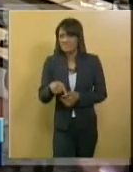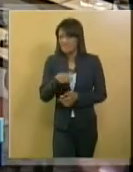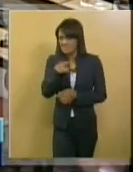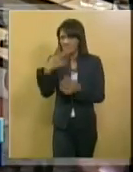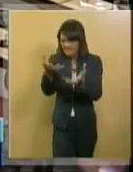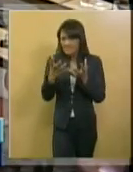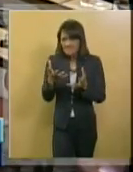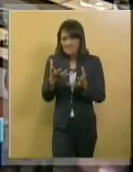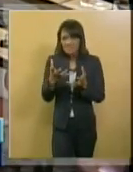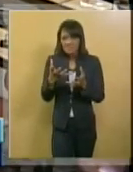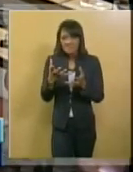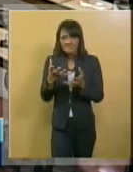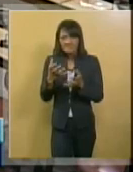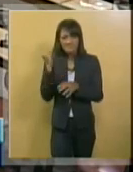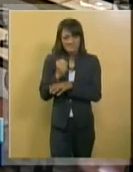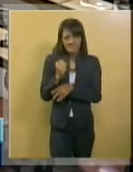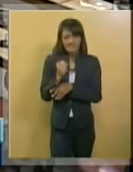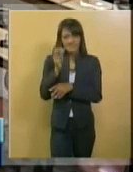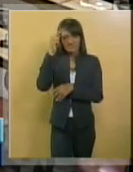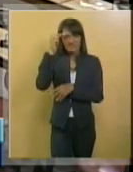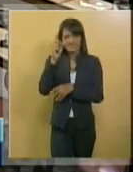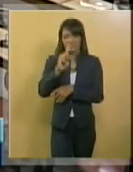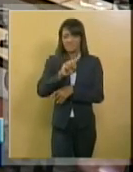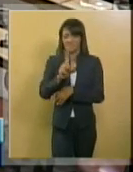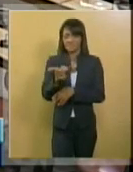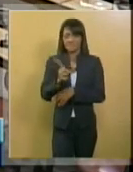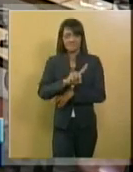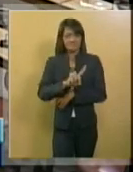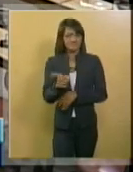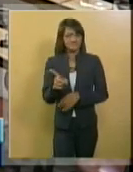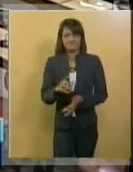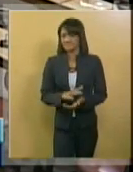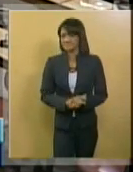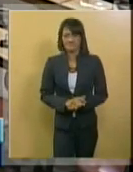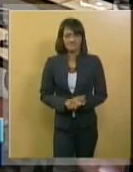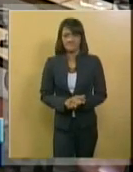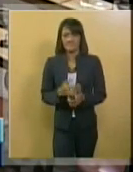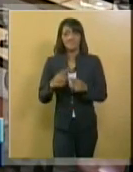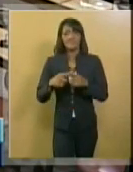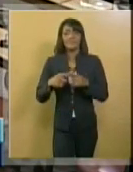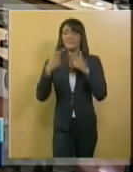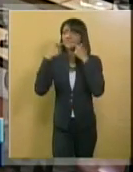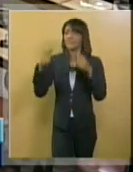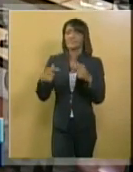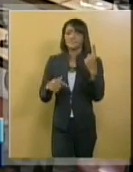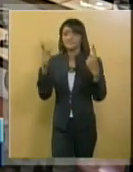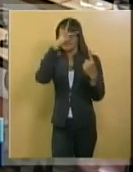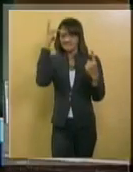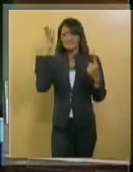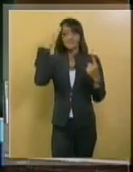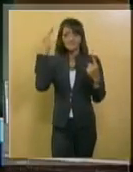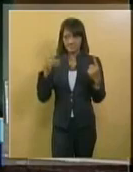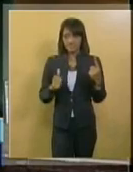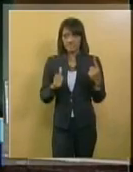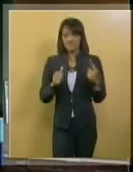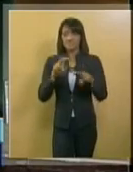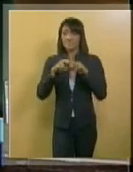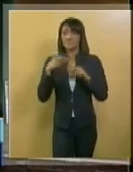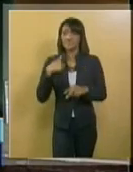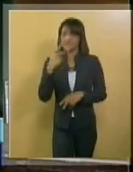queremos? Não. Isso não é mais feito por denúncia de uma pessoa que eu sei quem foi, tanto que eu estou falando